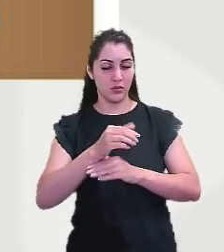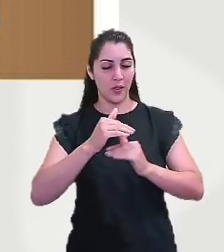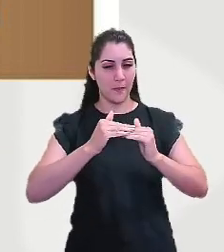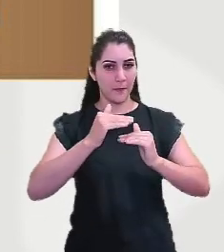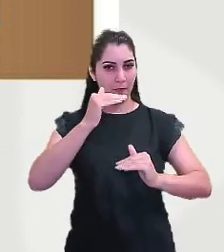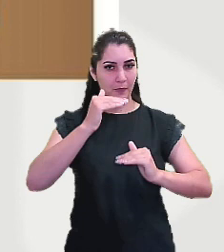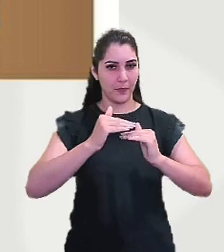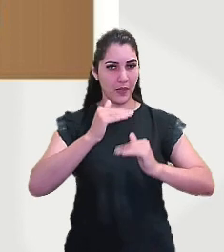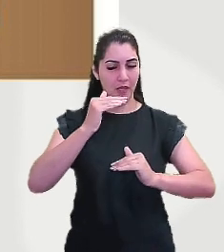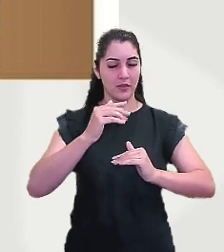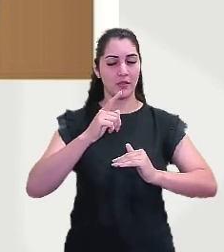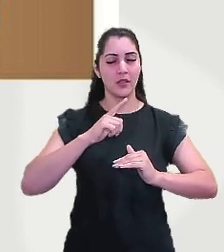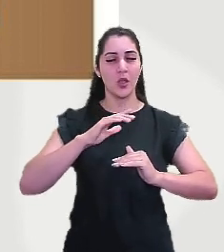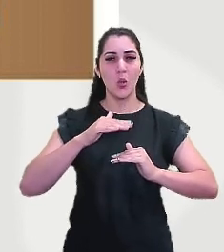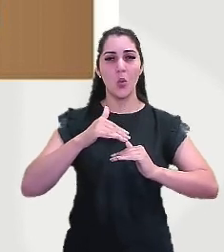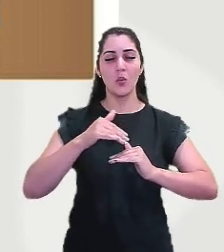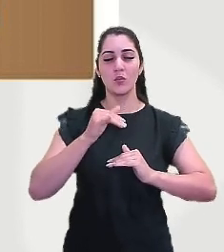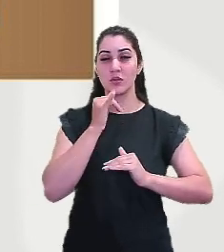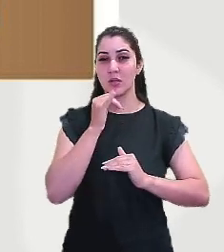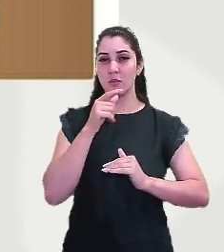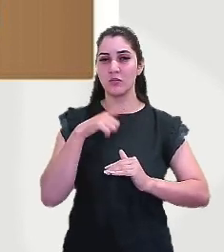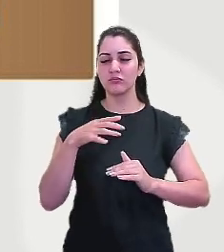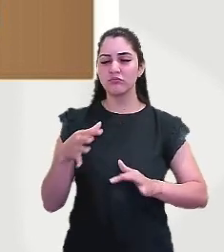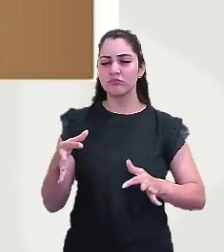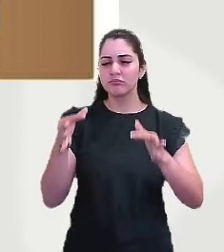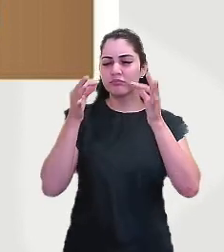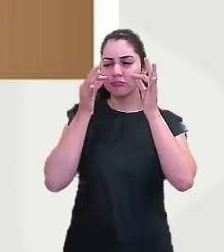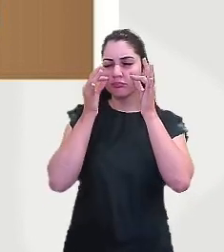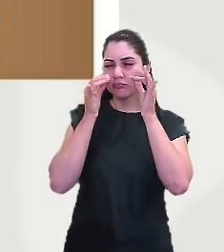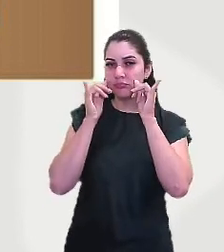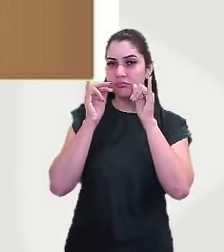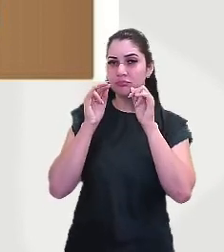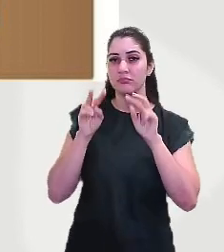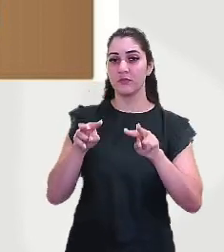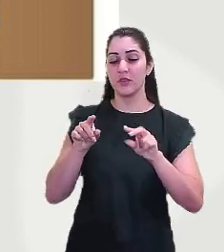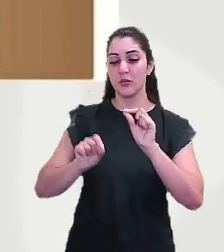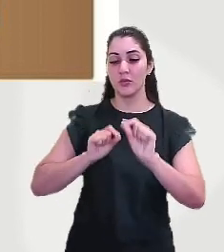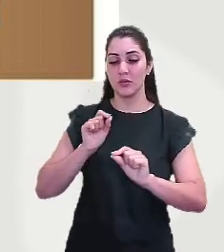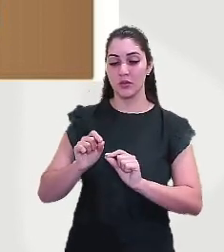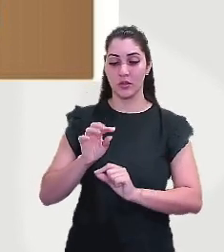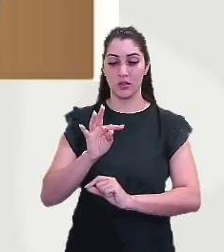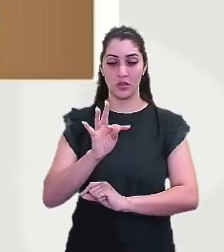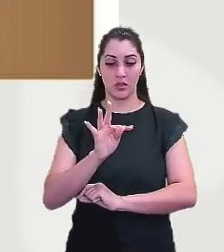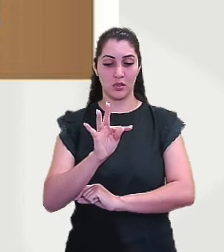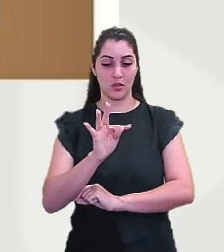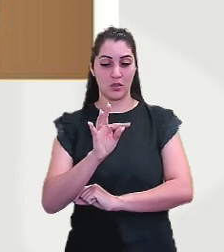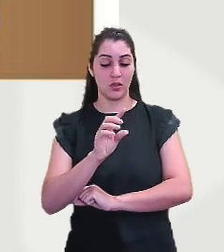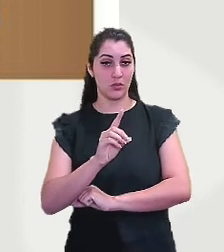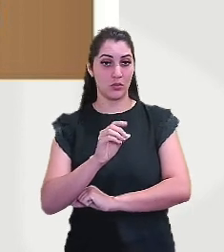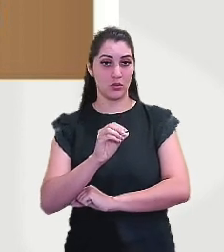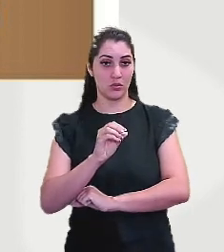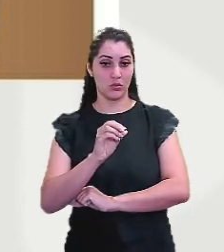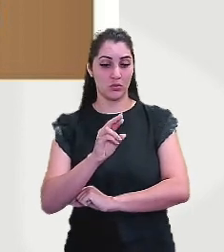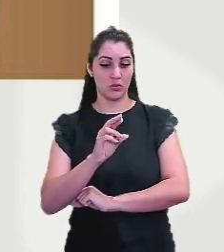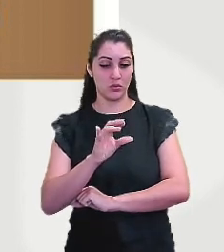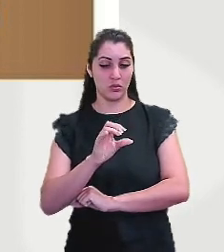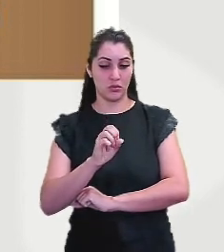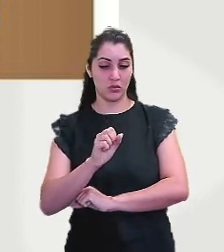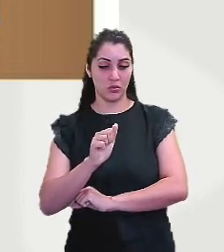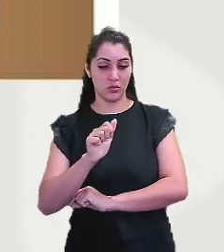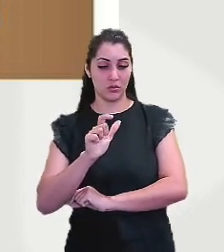bacia oceânica. E ali eu chamo a atenção para a dorsal oceânica. Nós temos, por exemplo, a dorsal mesoatlântica, né, que